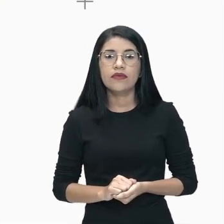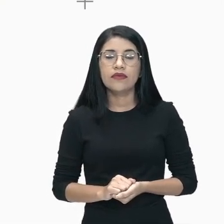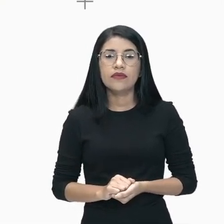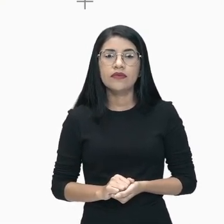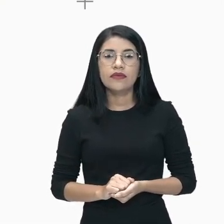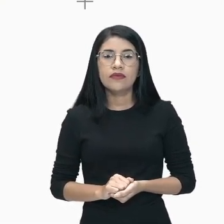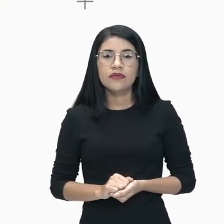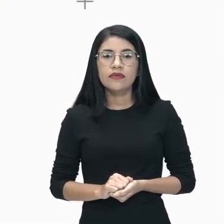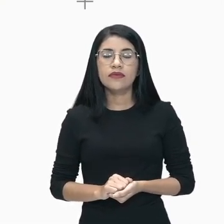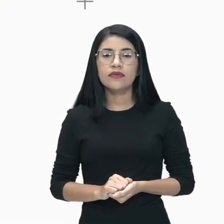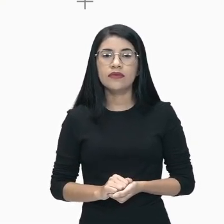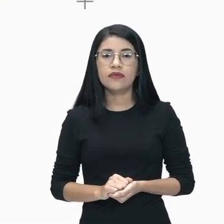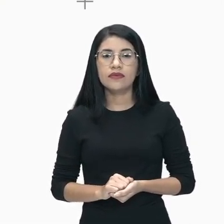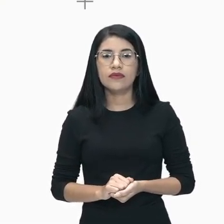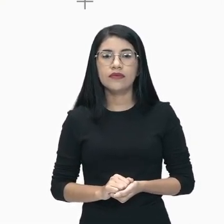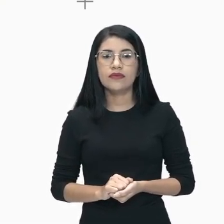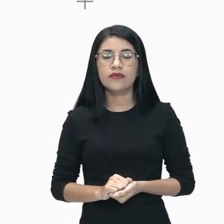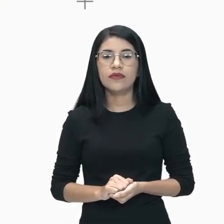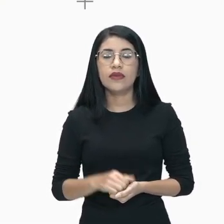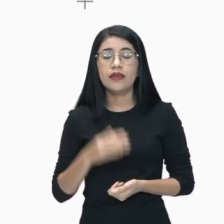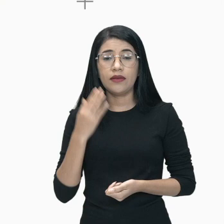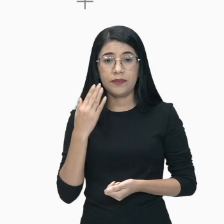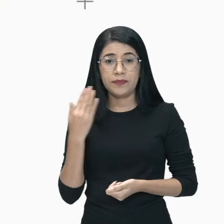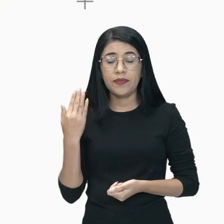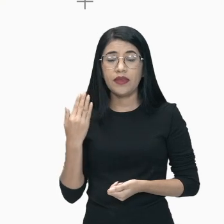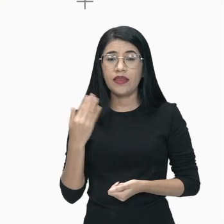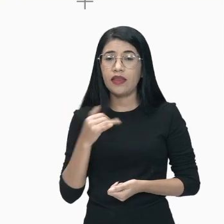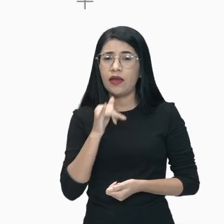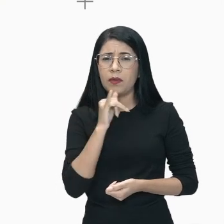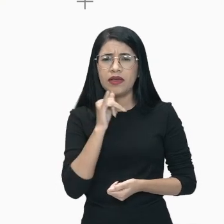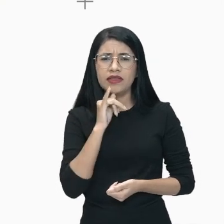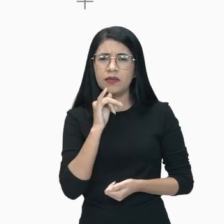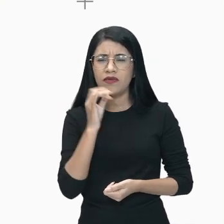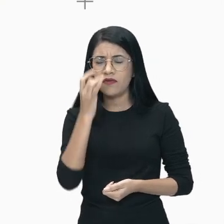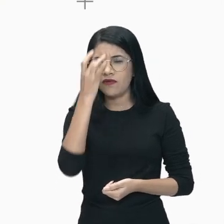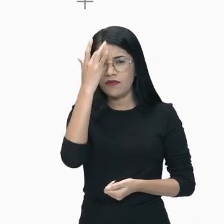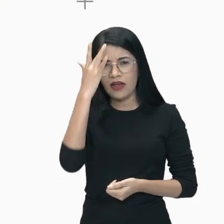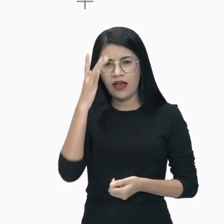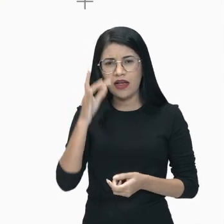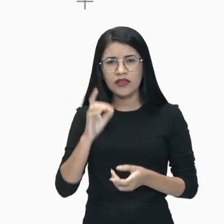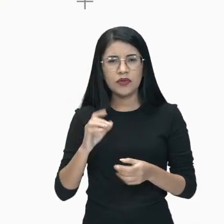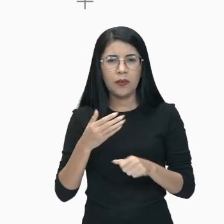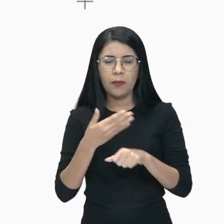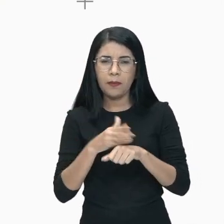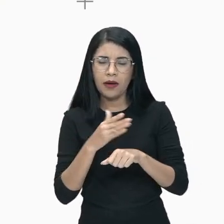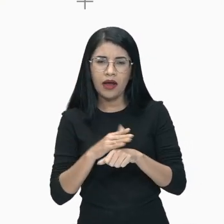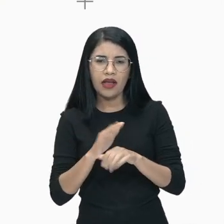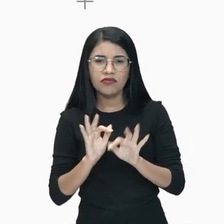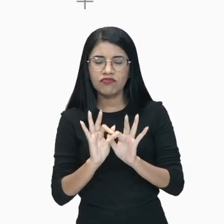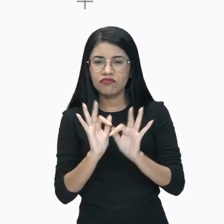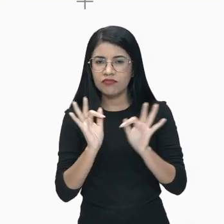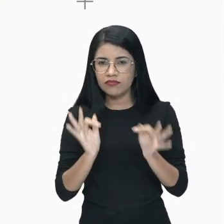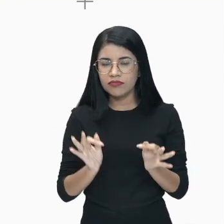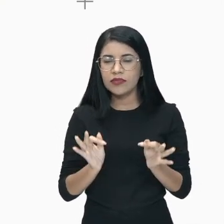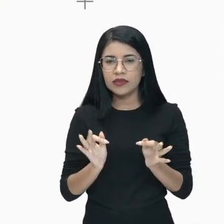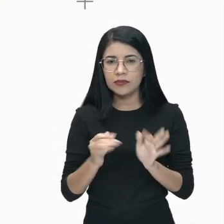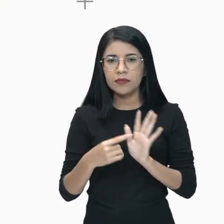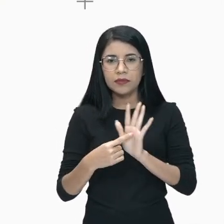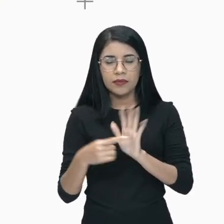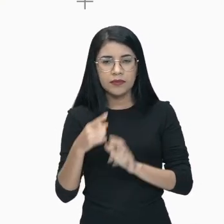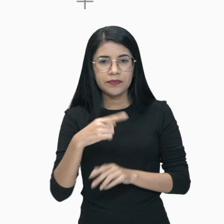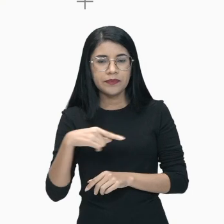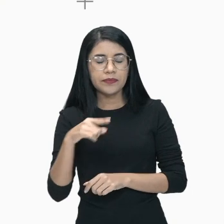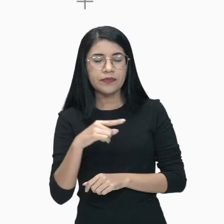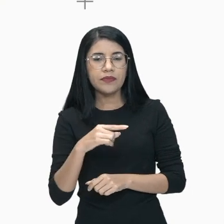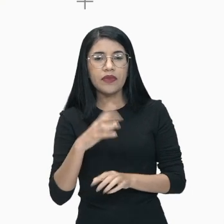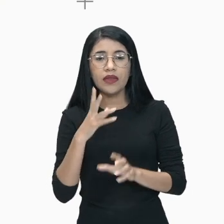Aqui, pessoal, olha, esse aqui é um exemplo bem didático mesmo, bem genérico, né? Eu